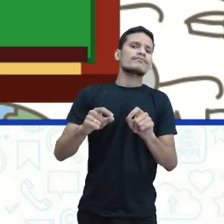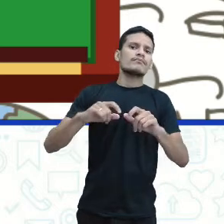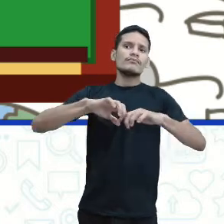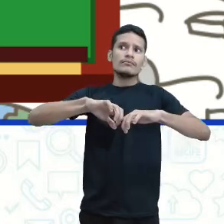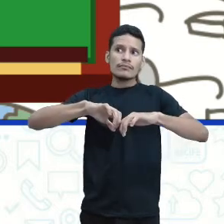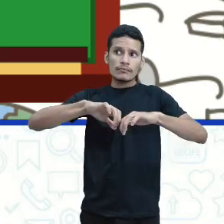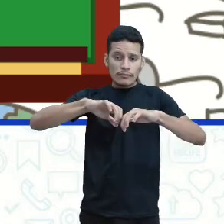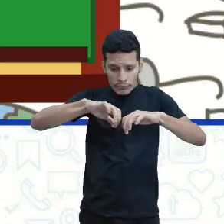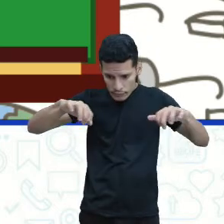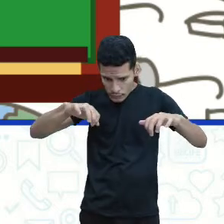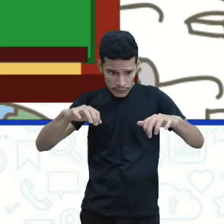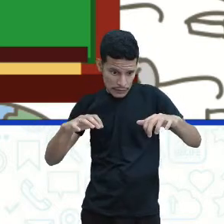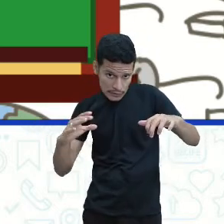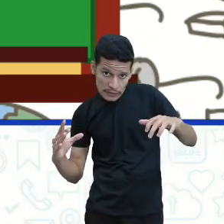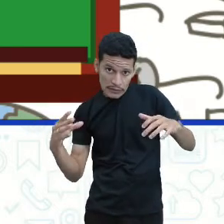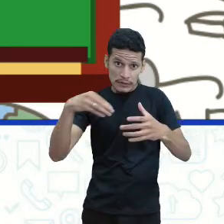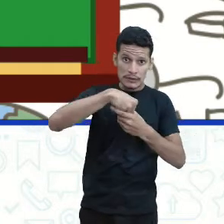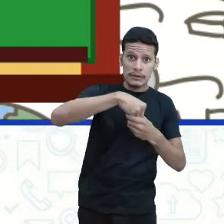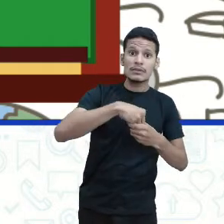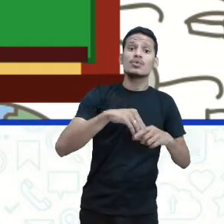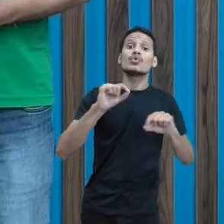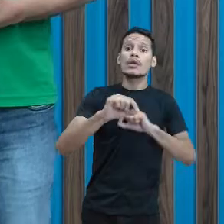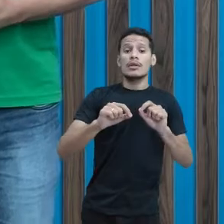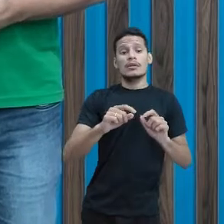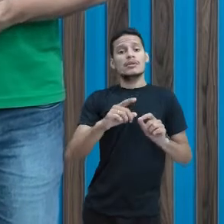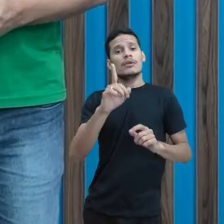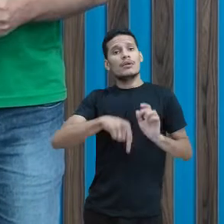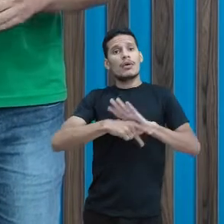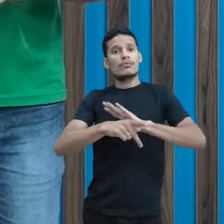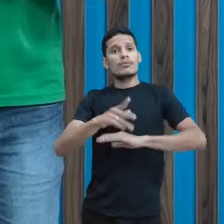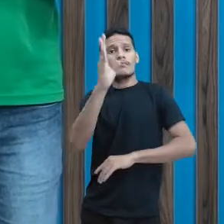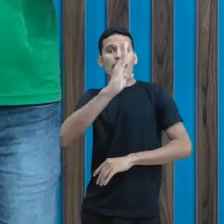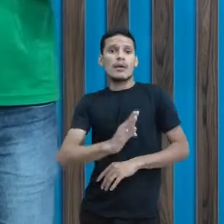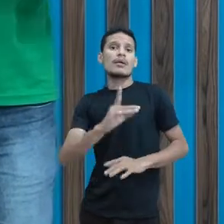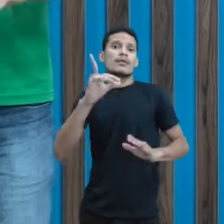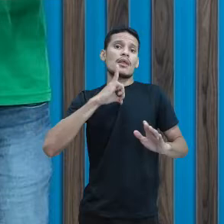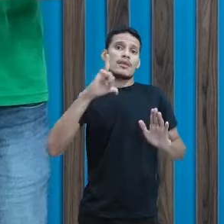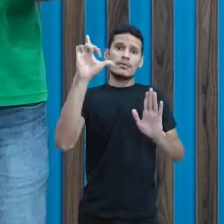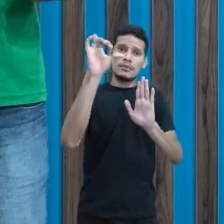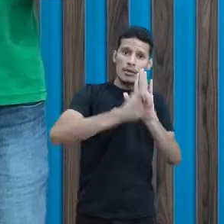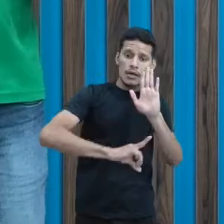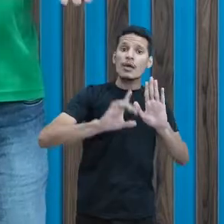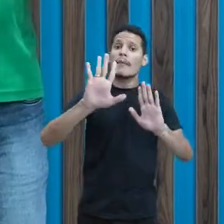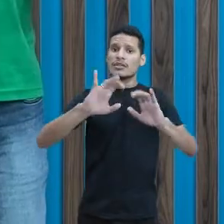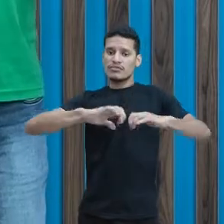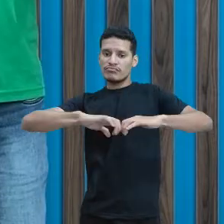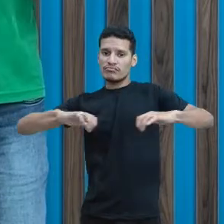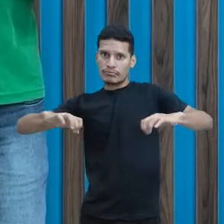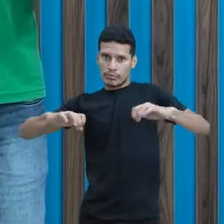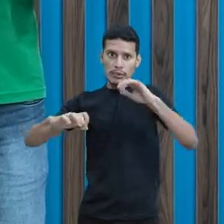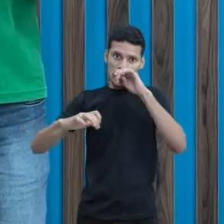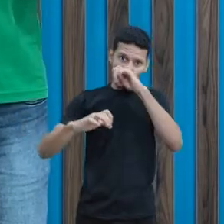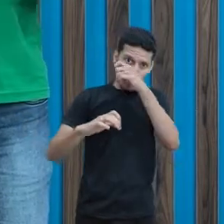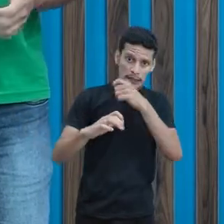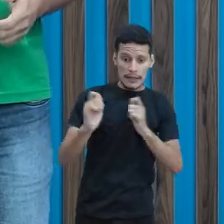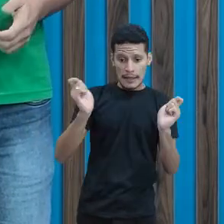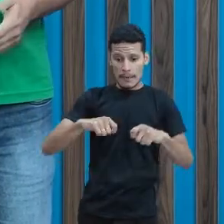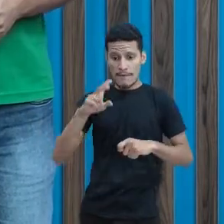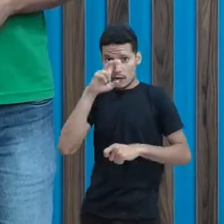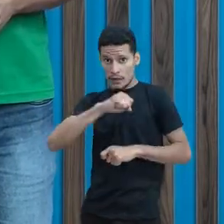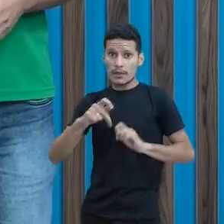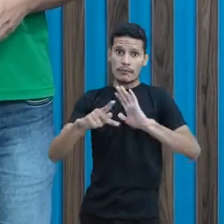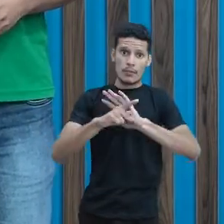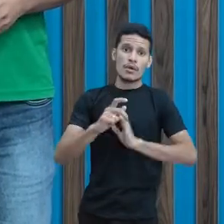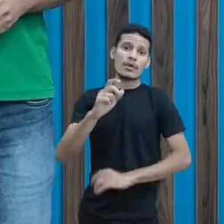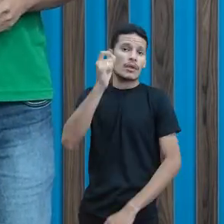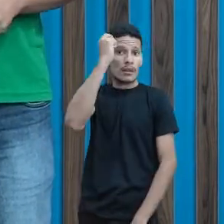quer dizer que é a população que exercia de fato os seus direitos, então ela vai afastar isso e vai, né, fortalecer ainda mais a ideia de uma